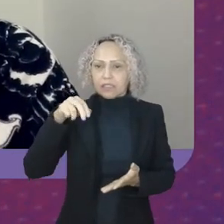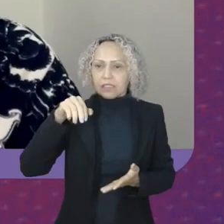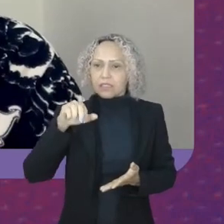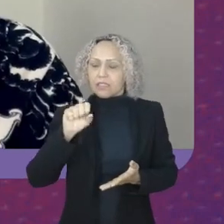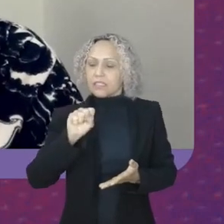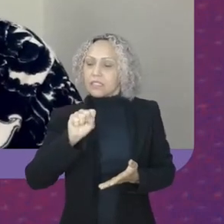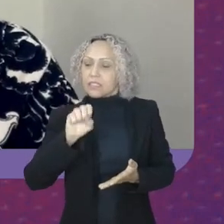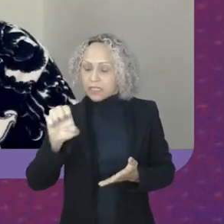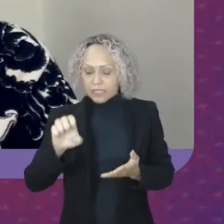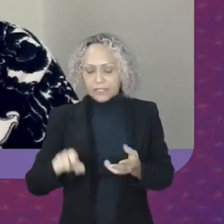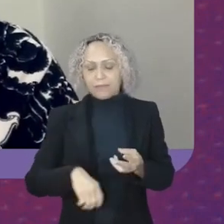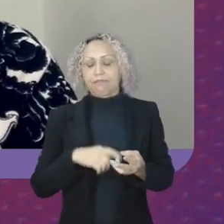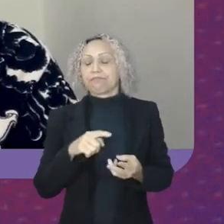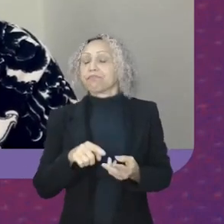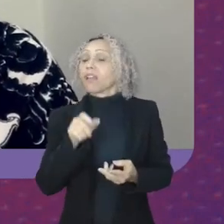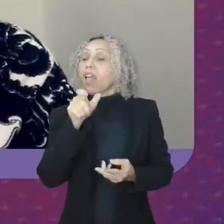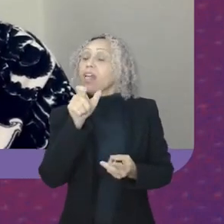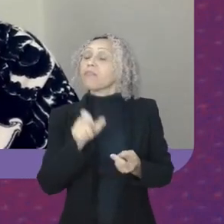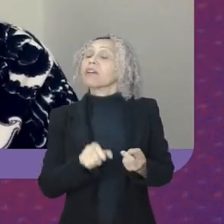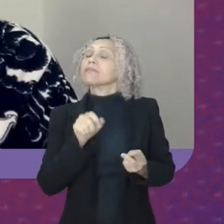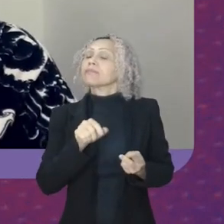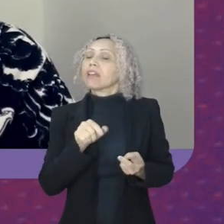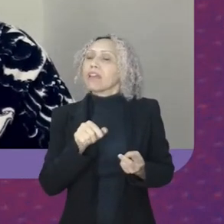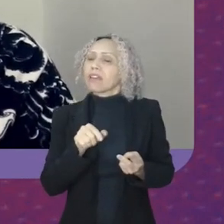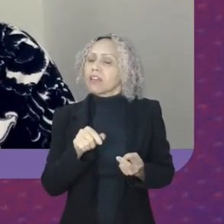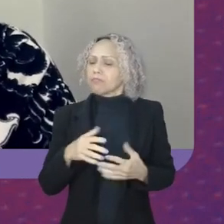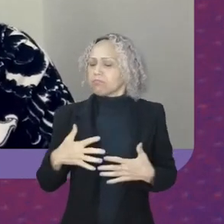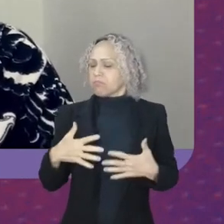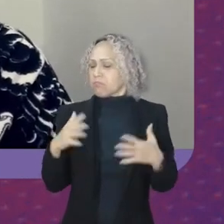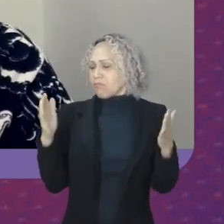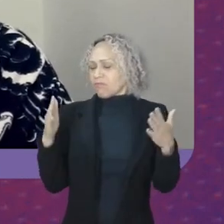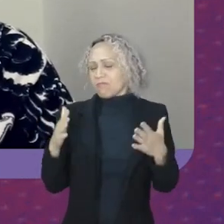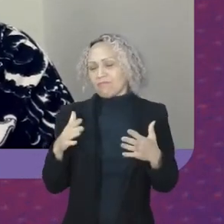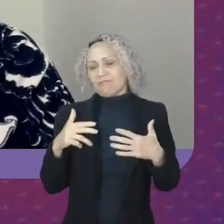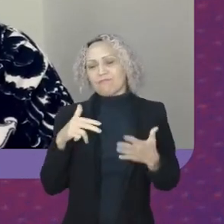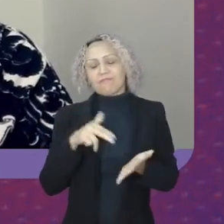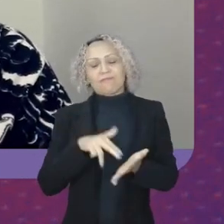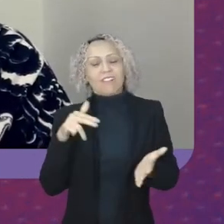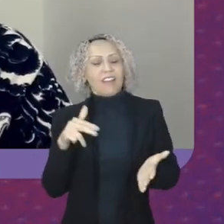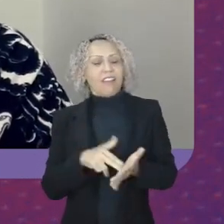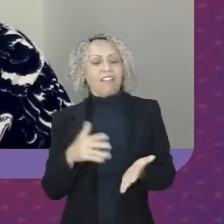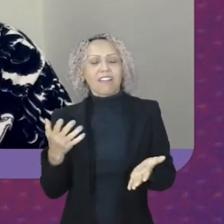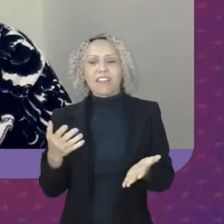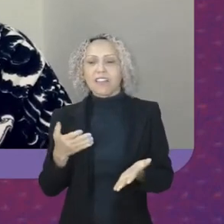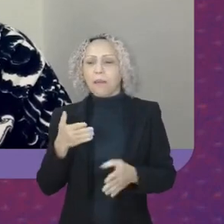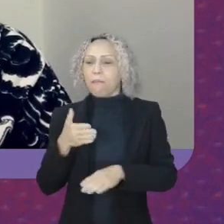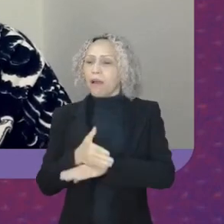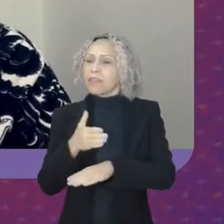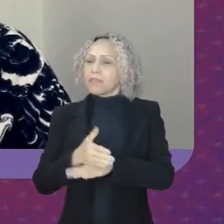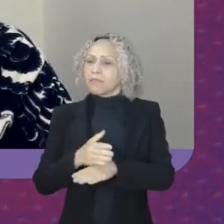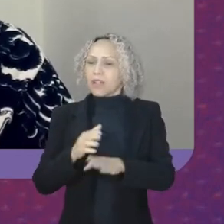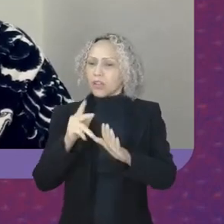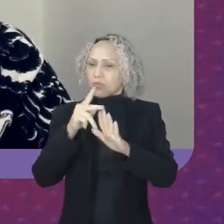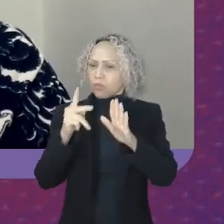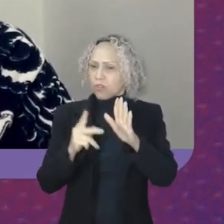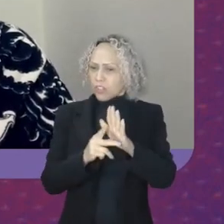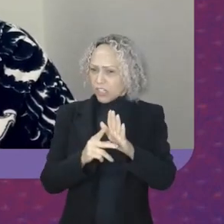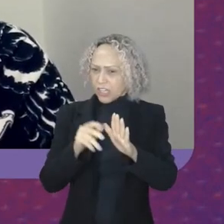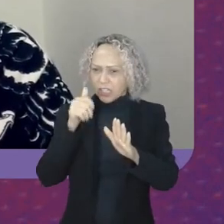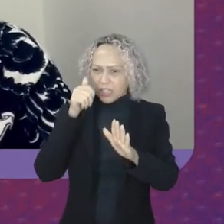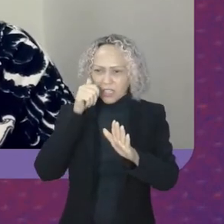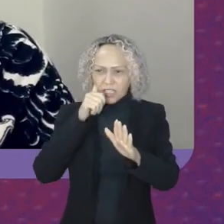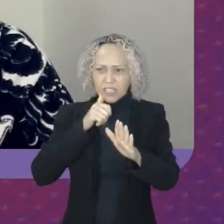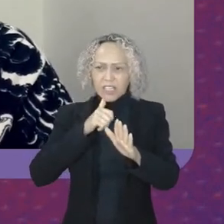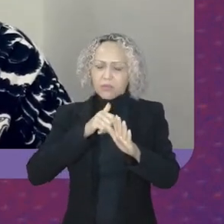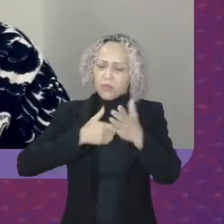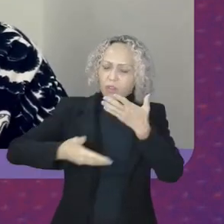participar do projeto Elas por Elas, dialogando com companheiras de todo o Brasil sobre